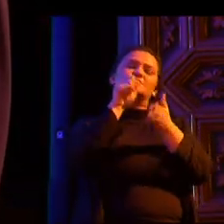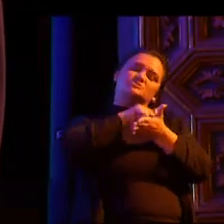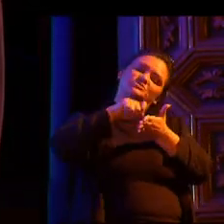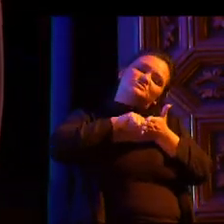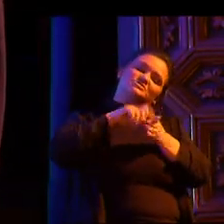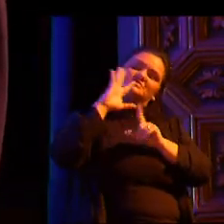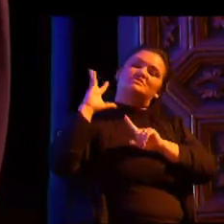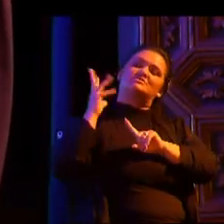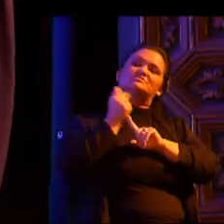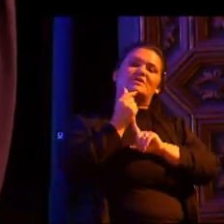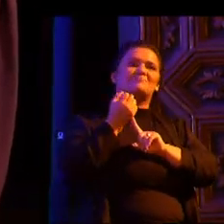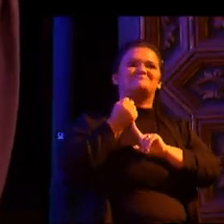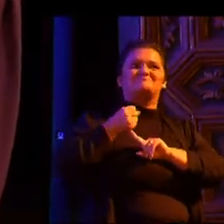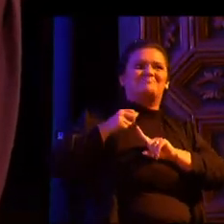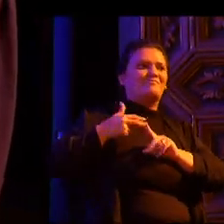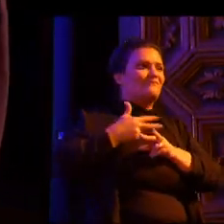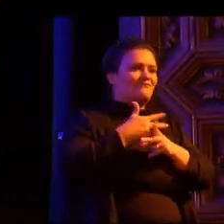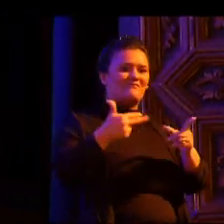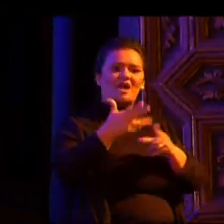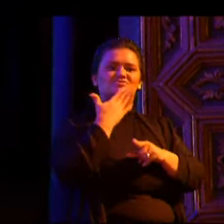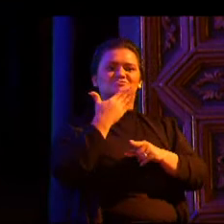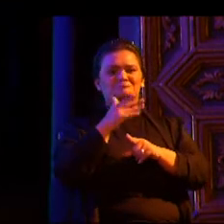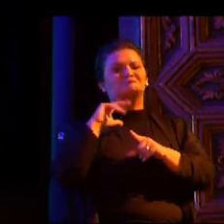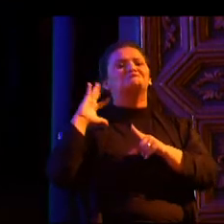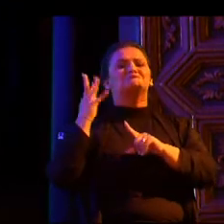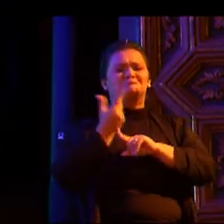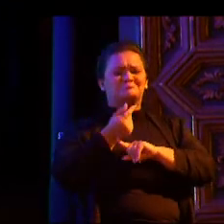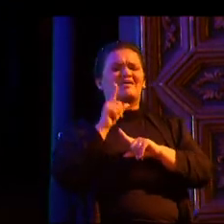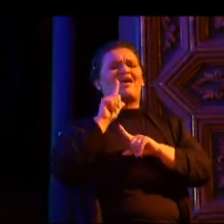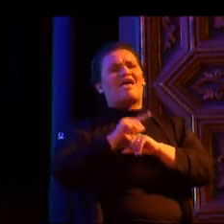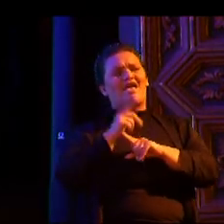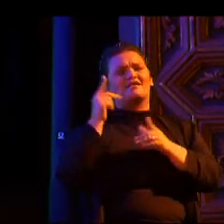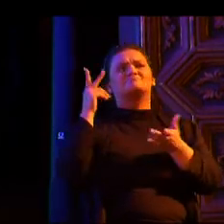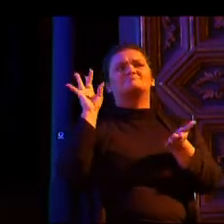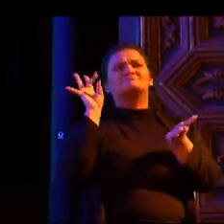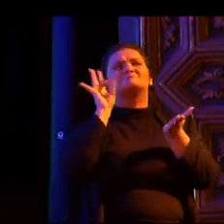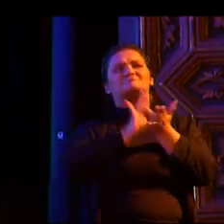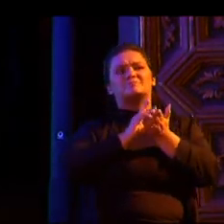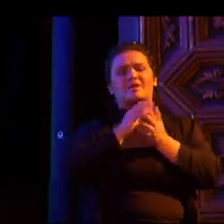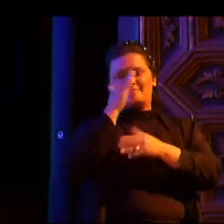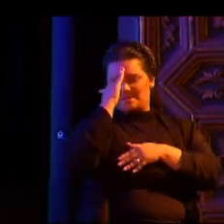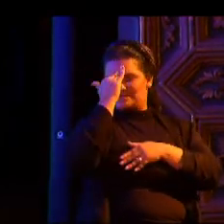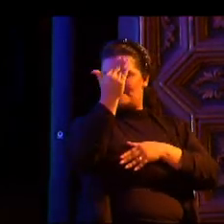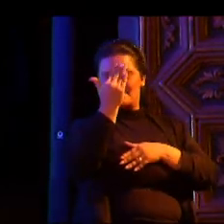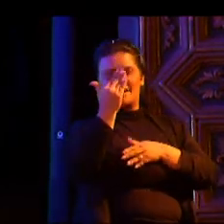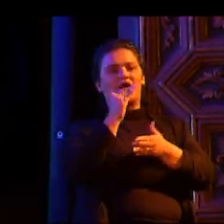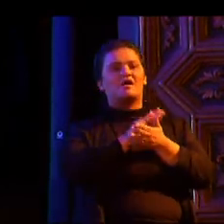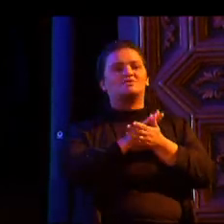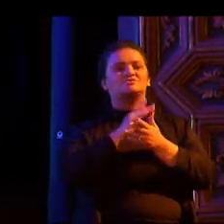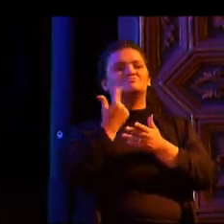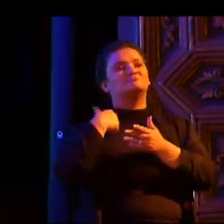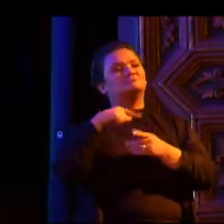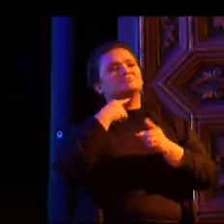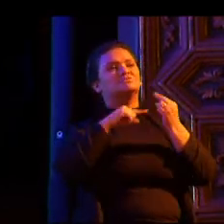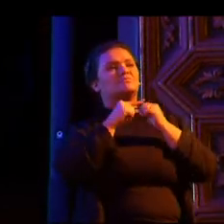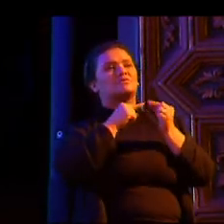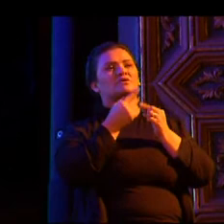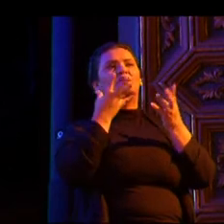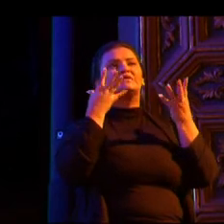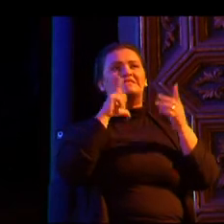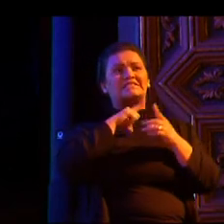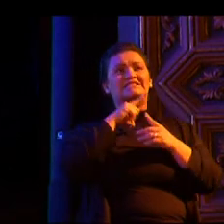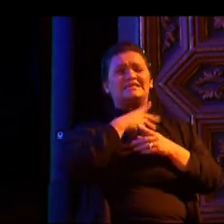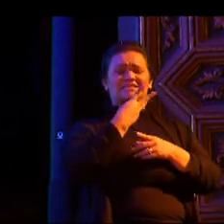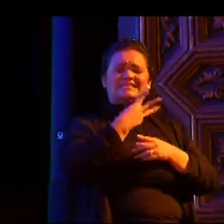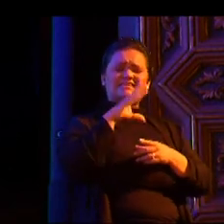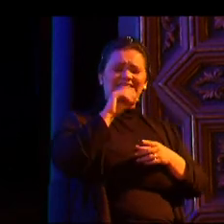atriz e multiartista luso-brasileira. É considerada uma das principais cantoras da música popular do nosso país. Possui 30